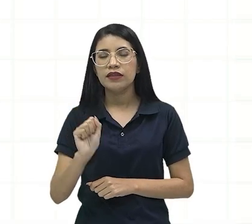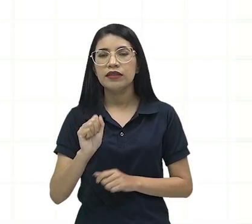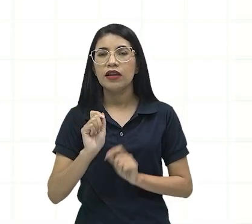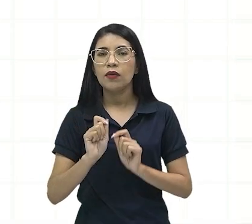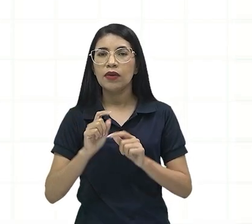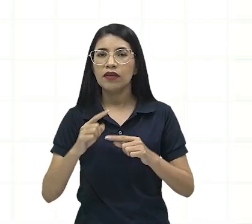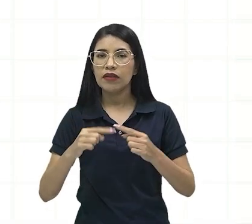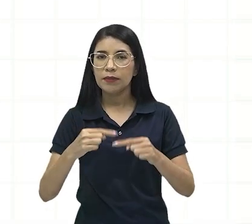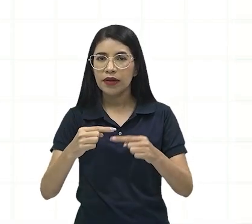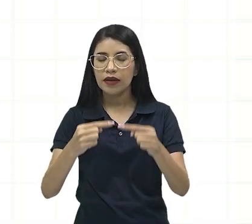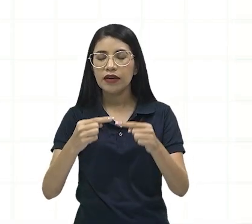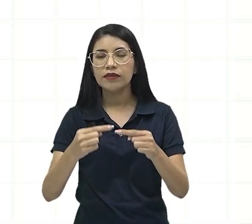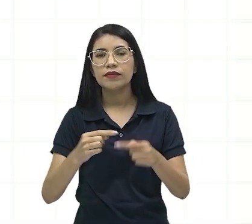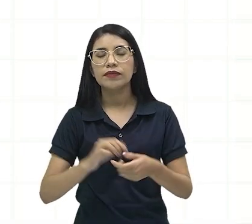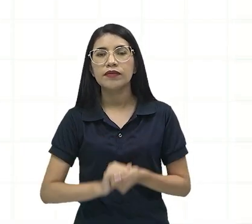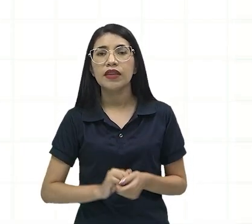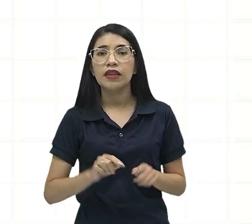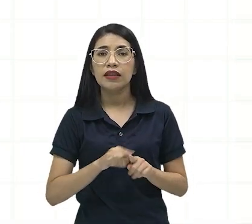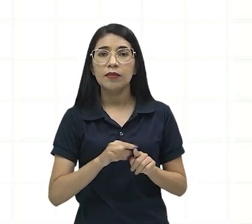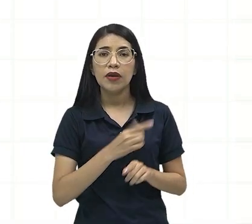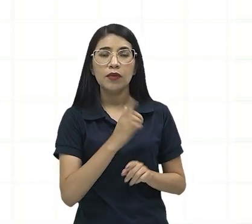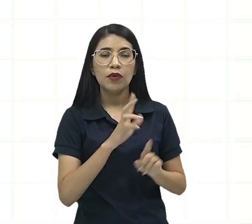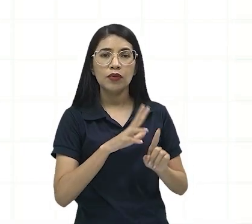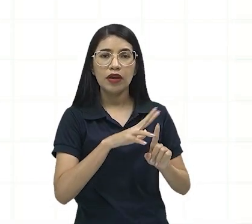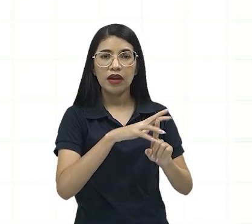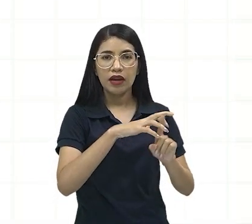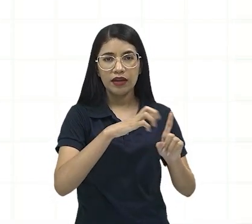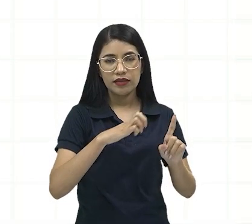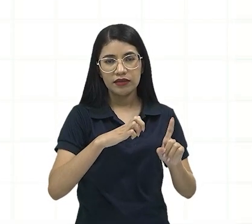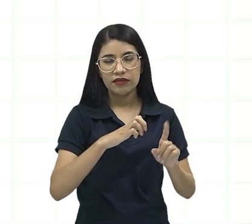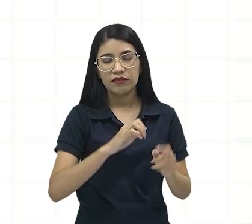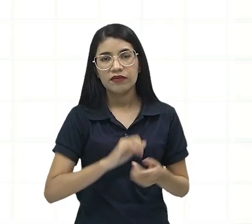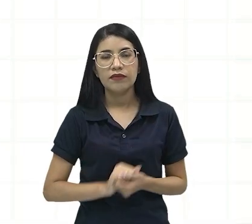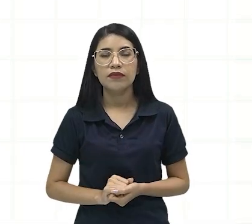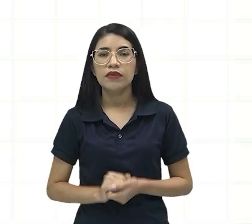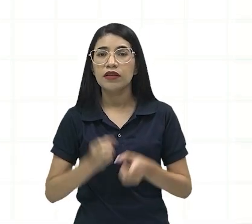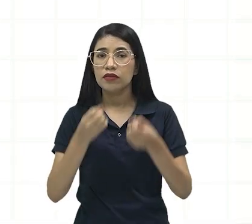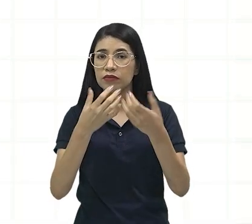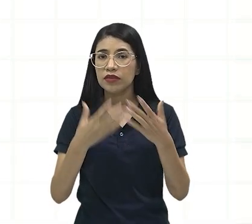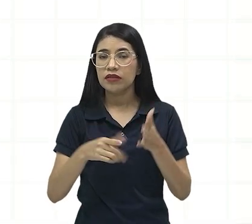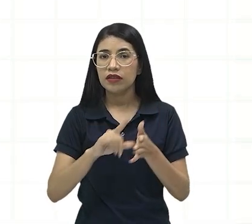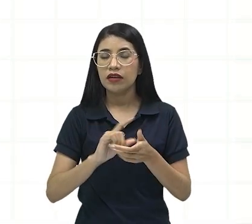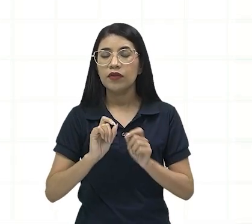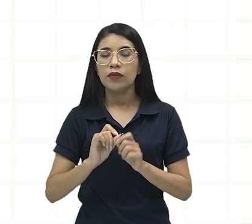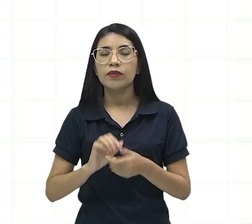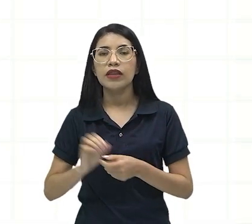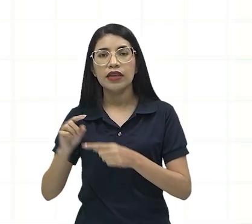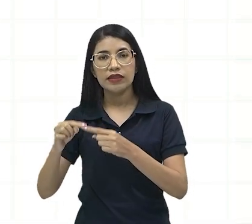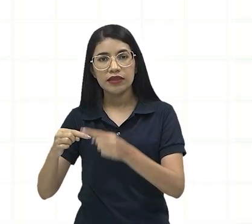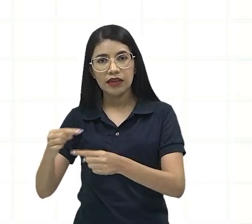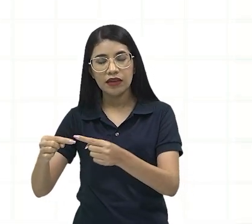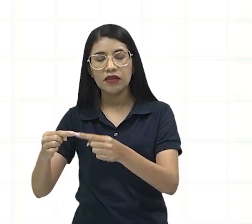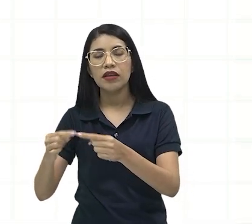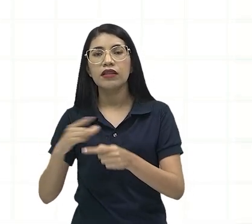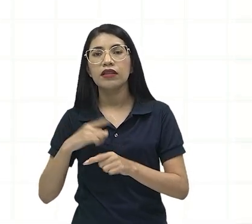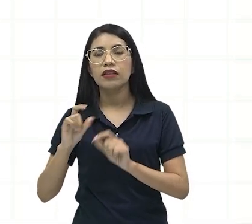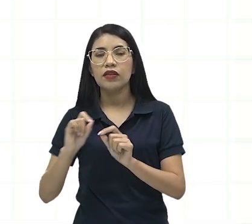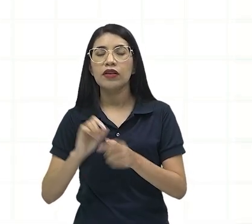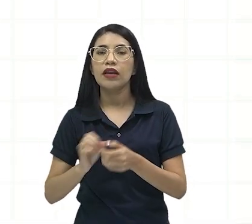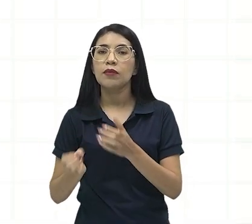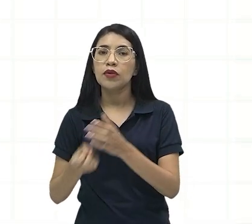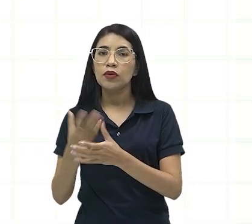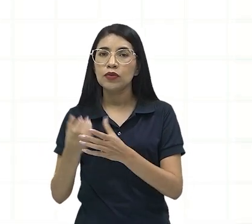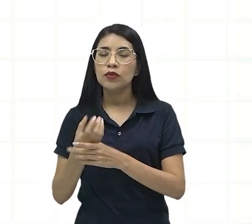sexuada e assexuada. Então, como eu estava dizendo para vocês, ó, na reprodução sexuada tem a produção